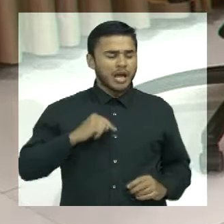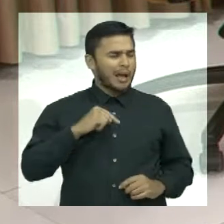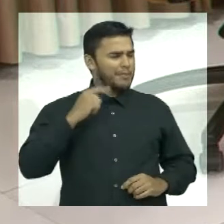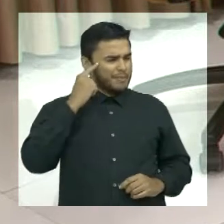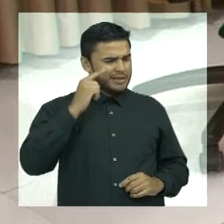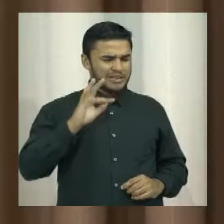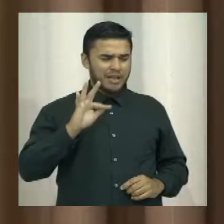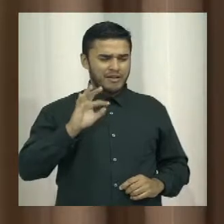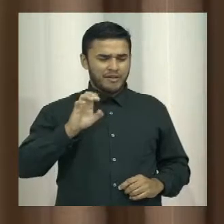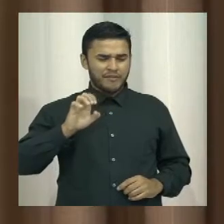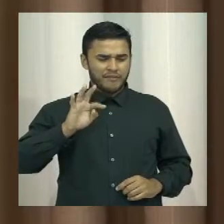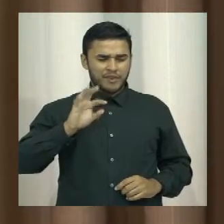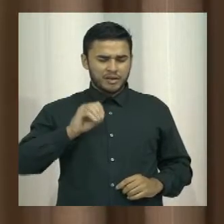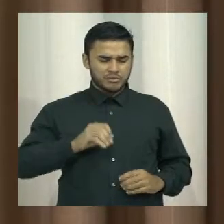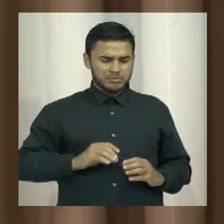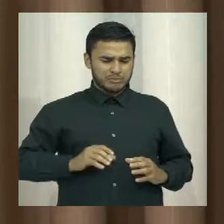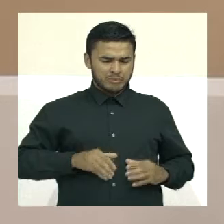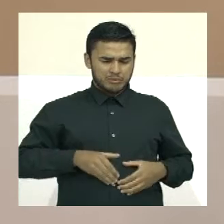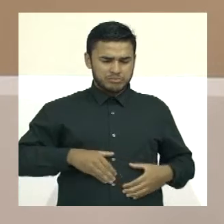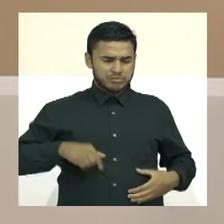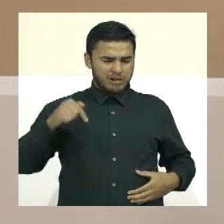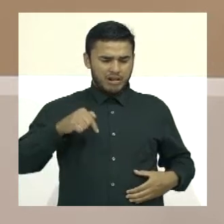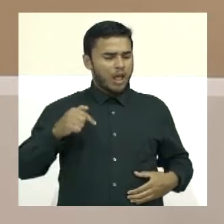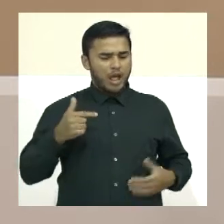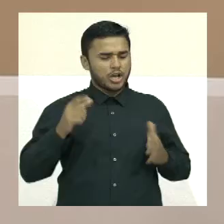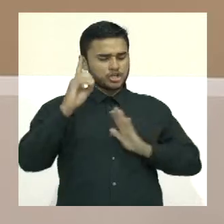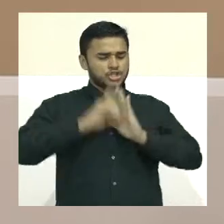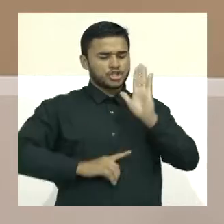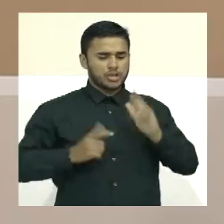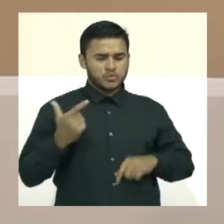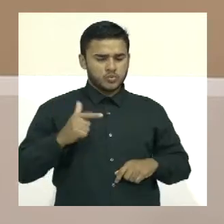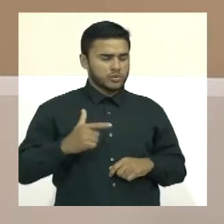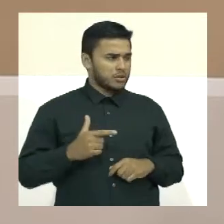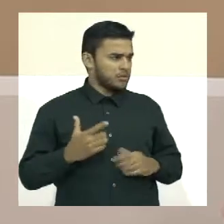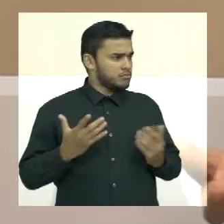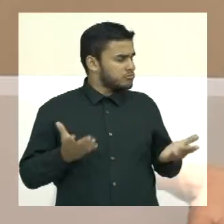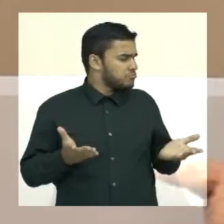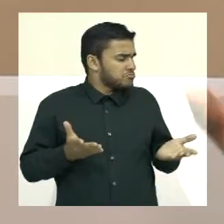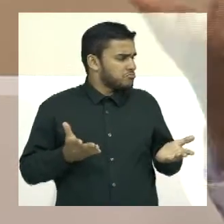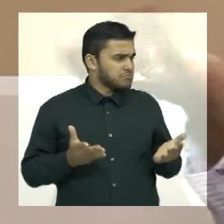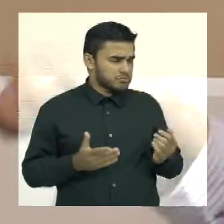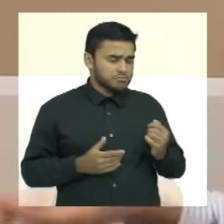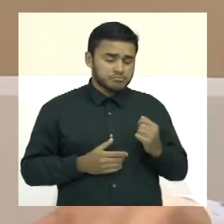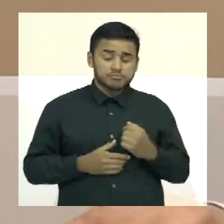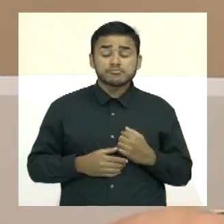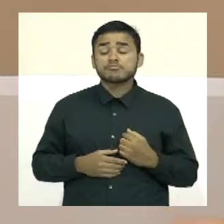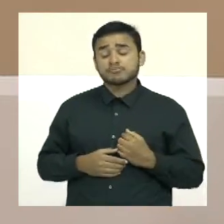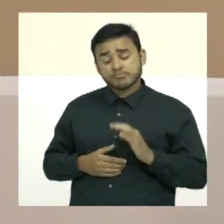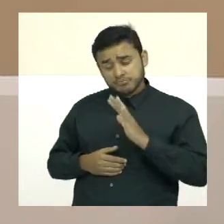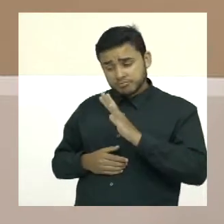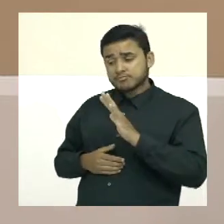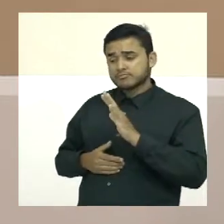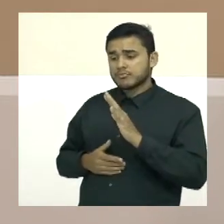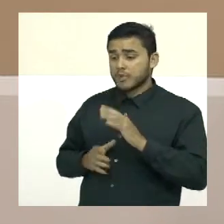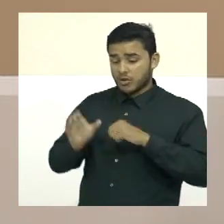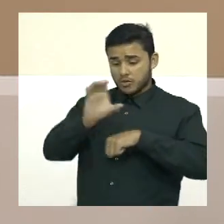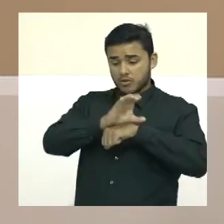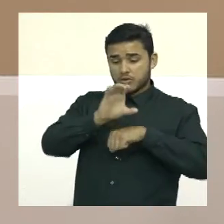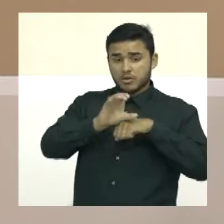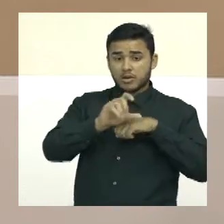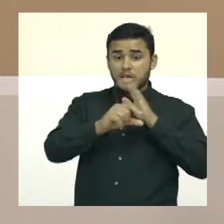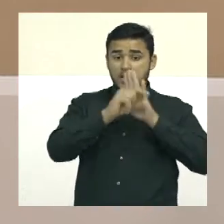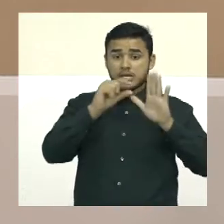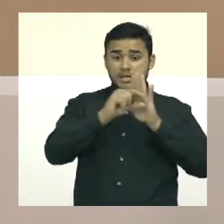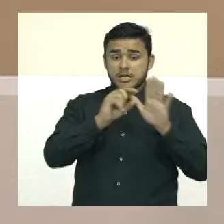utilizar, não possuem direitos, né? É verdade. A gente esquece, na verdade, que a própria Constituição Federal, no artigo